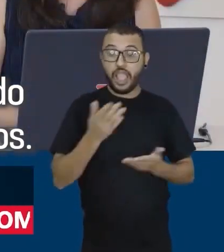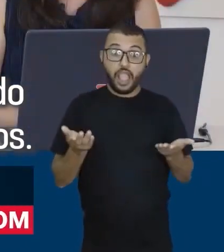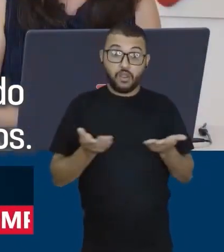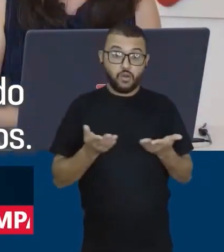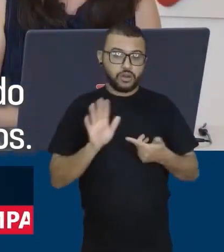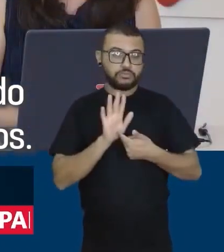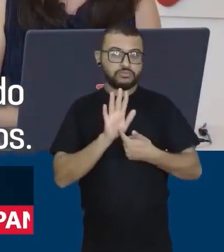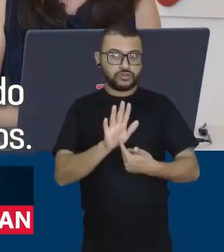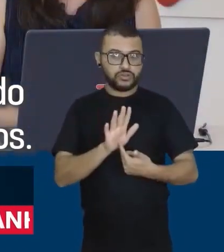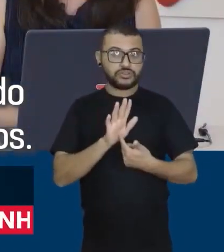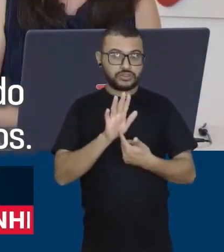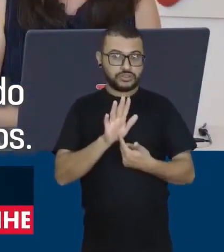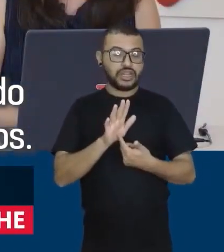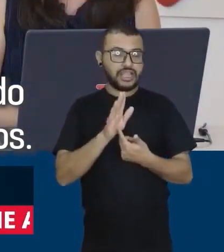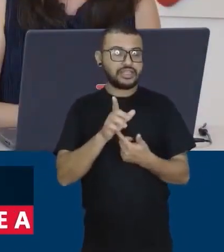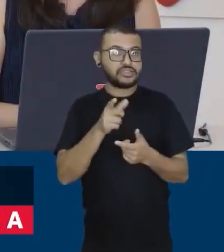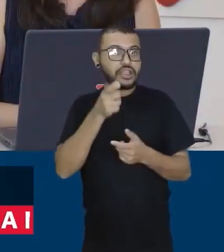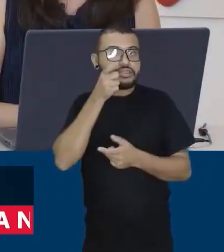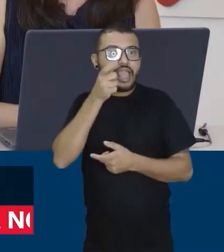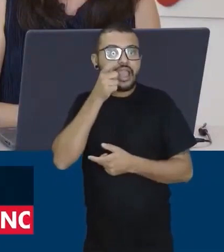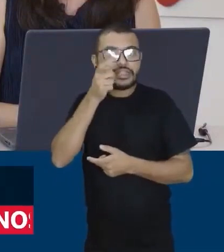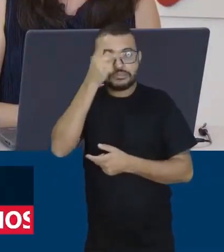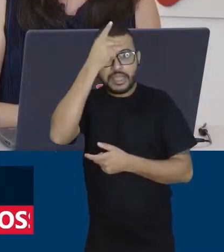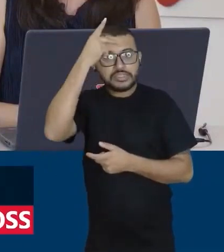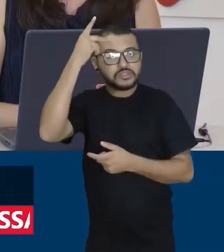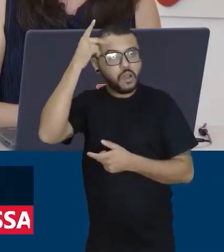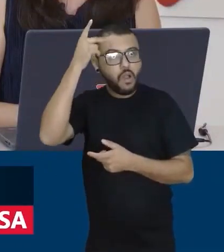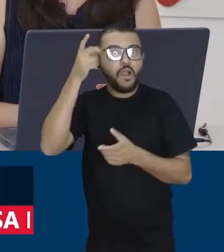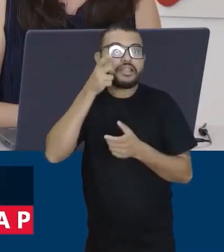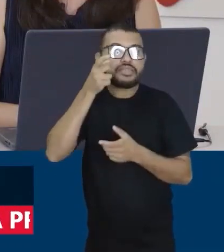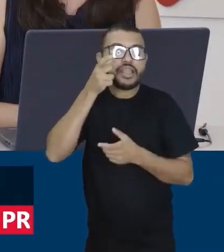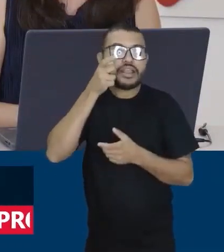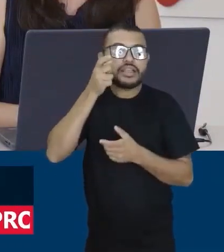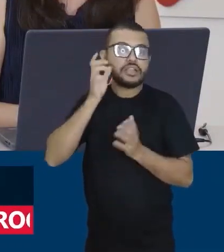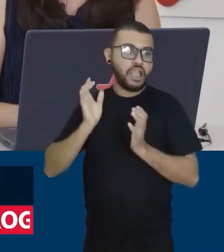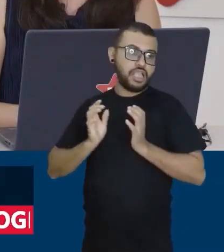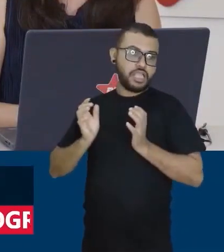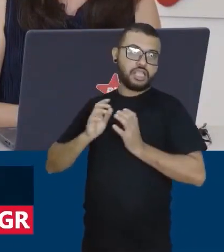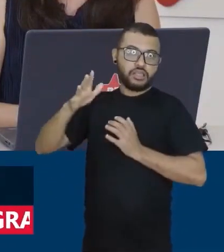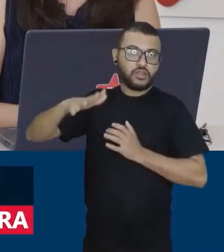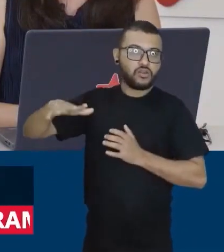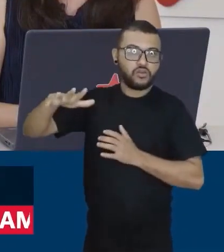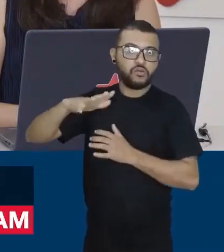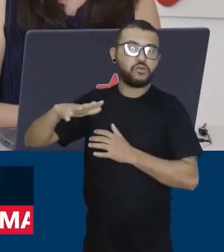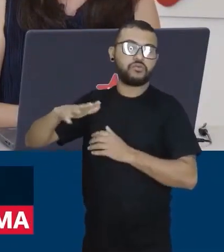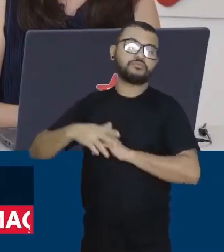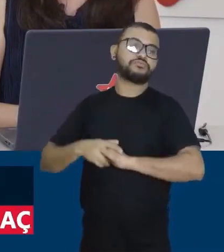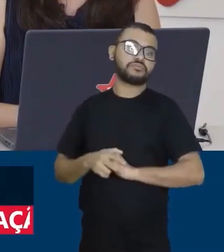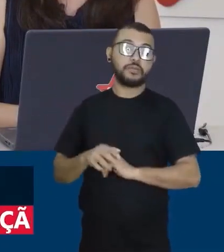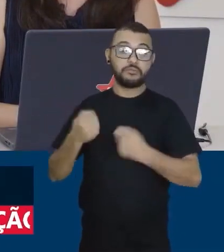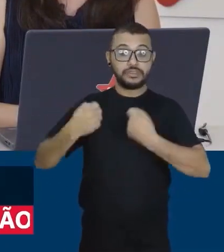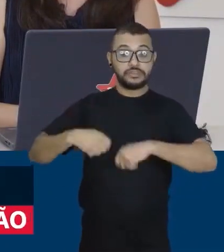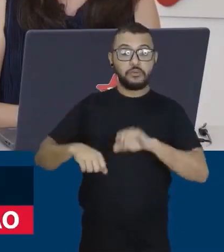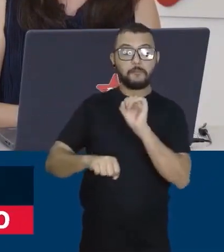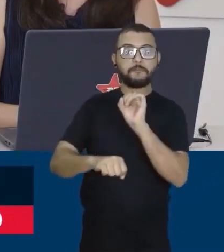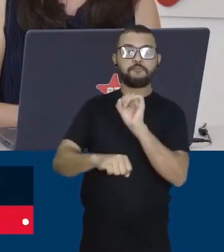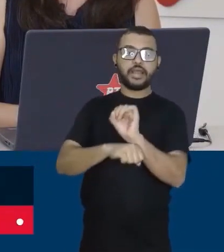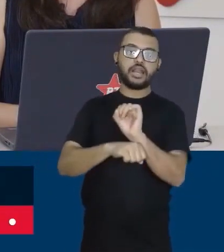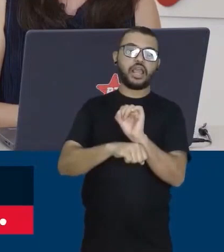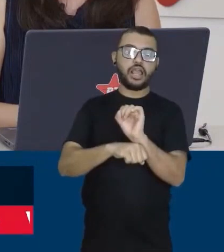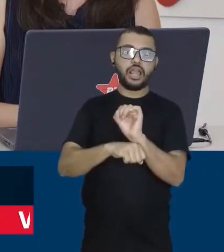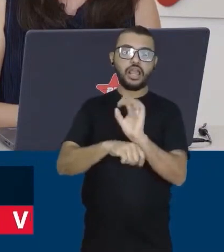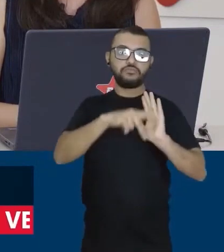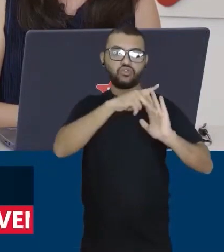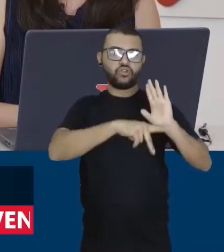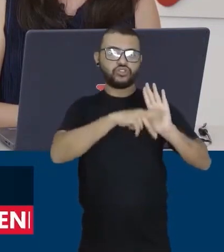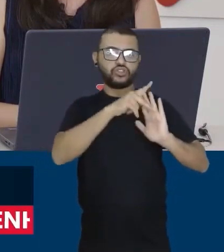evidentemente, atendendo os interesses dos monopólios. Então, nós vamos ter que conter isso, barrar e reconstruir um projeto